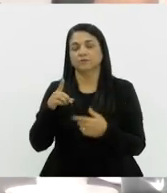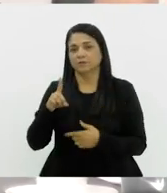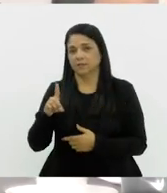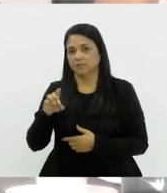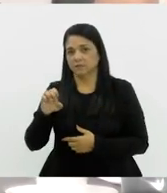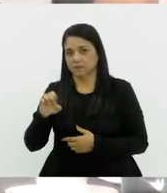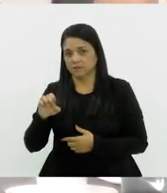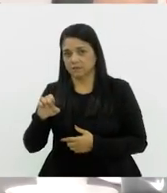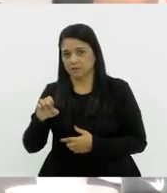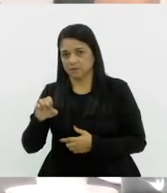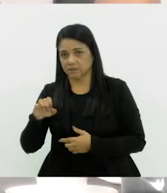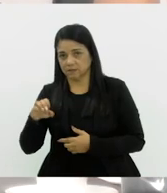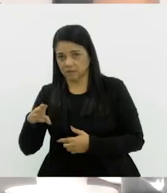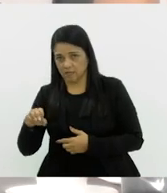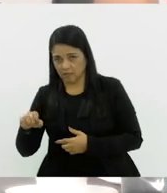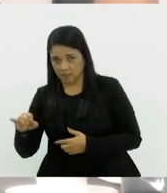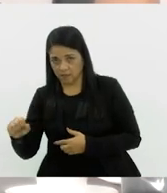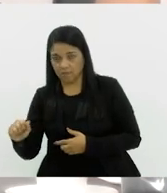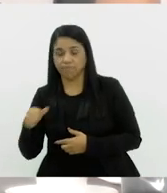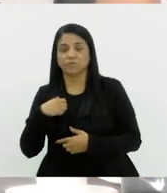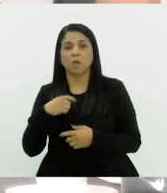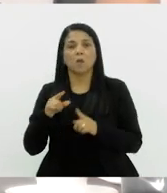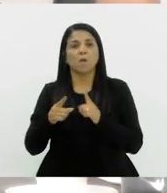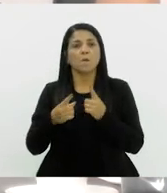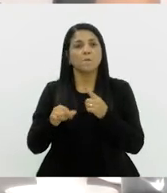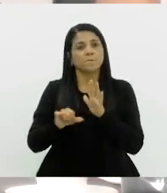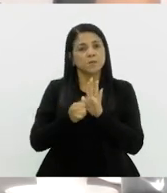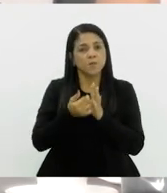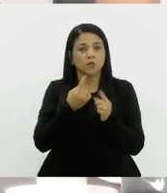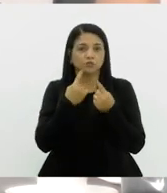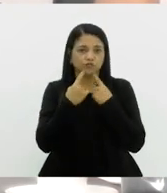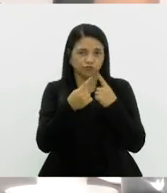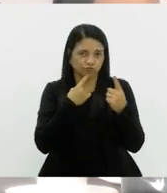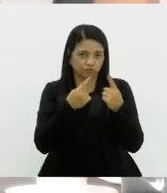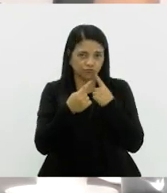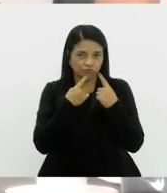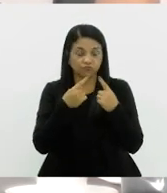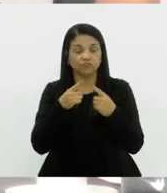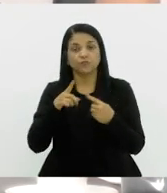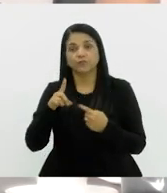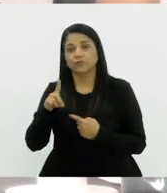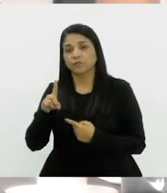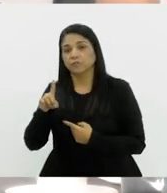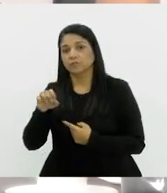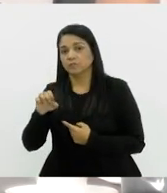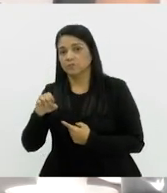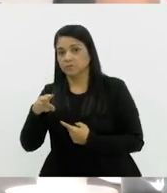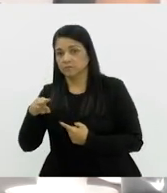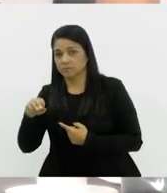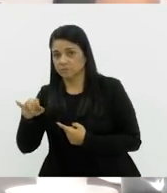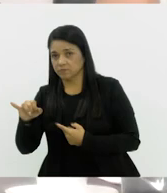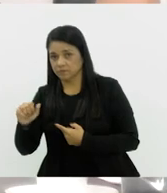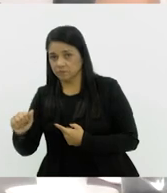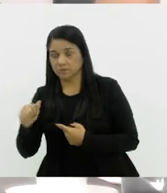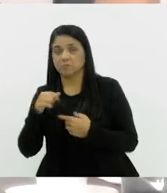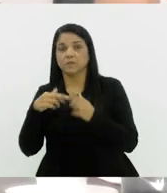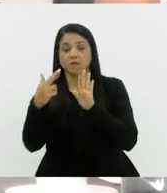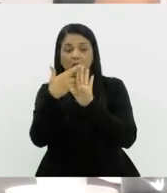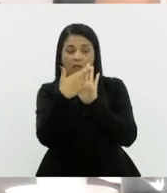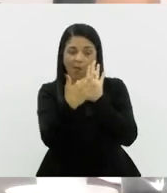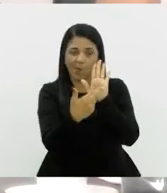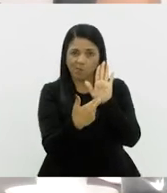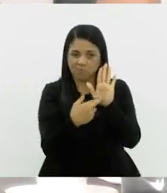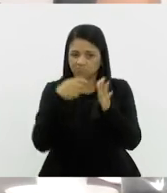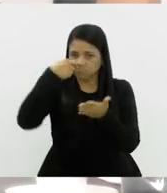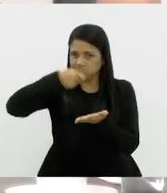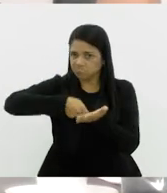DSEA. Estabelecemos um primeiro diálogo, pelo qual o DSEA, inclusive, estabeleceu um regulamento mais